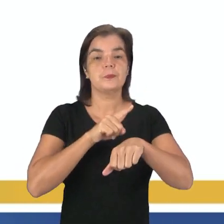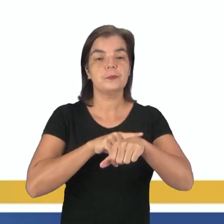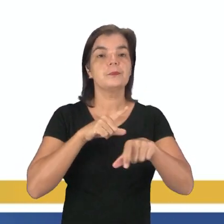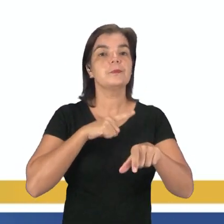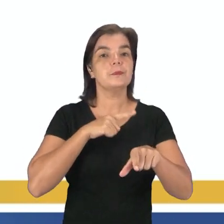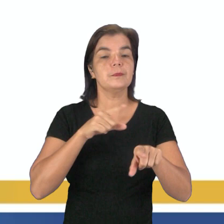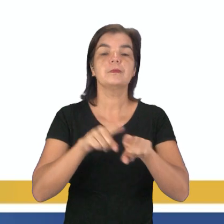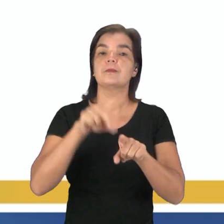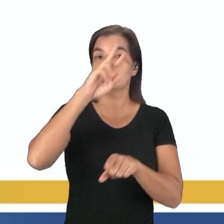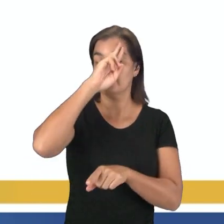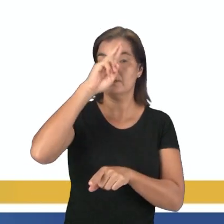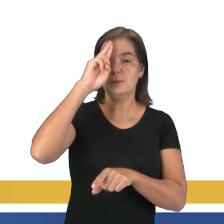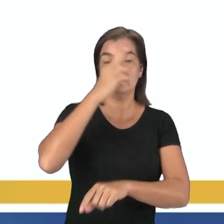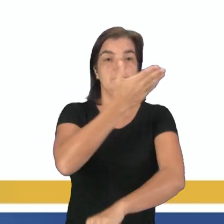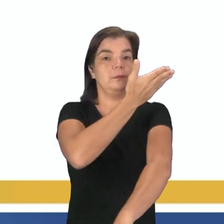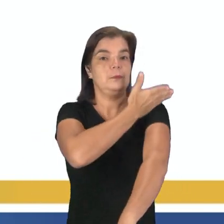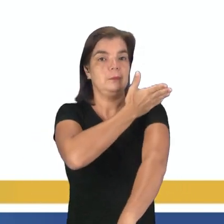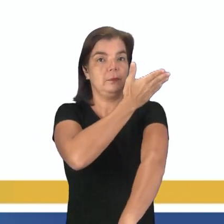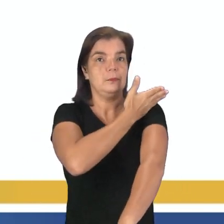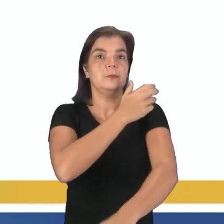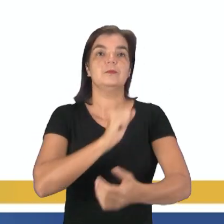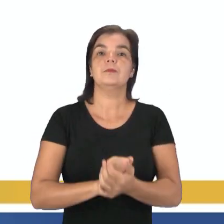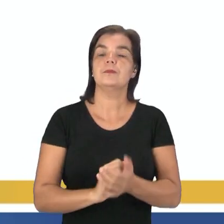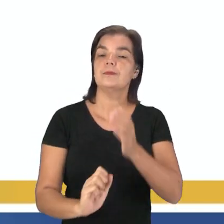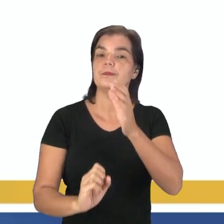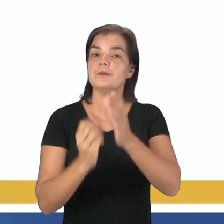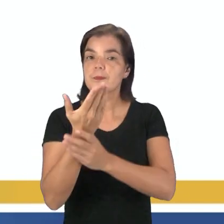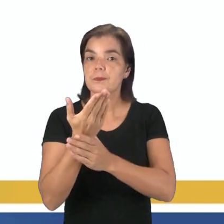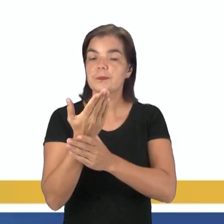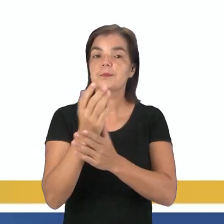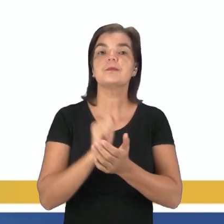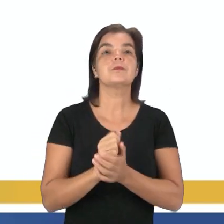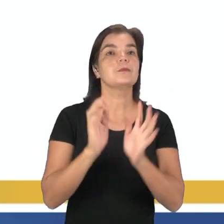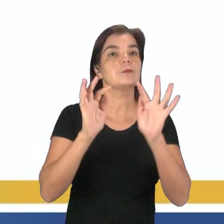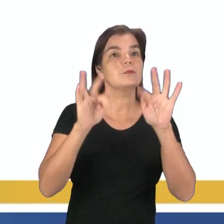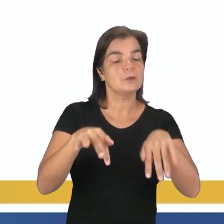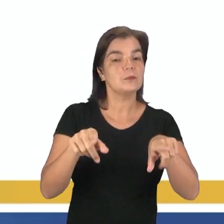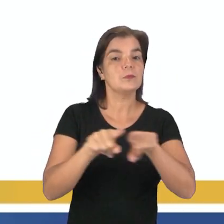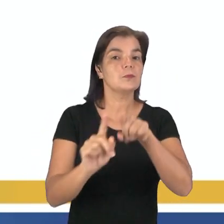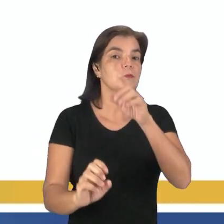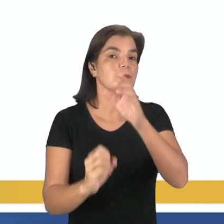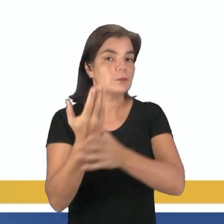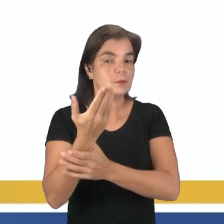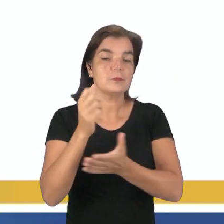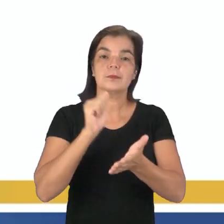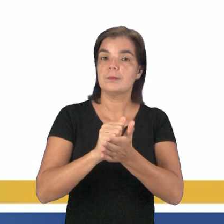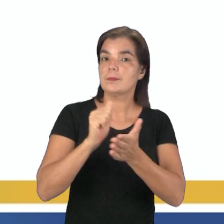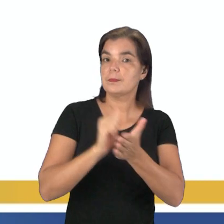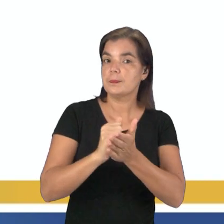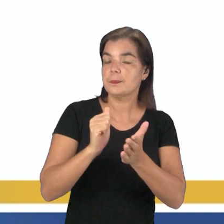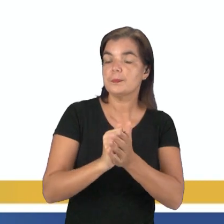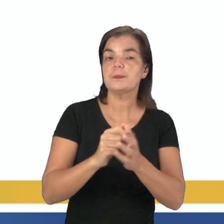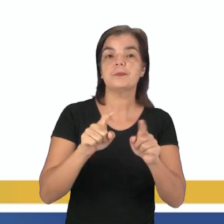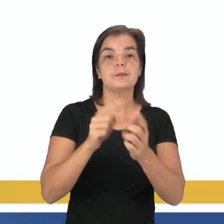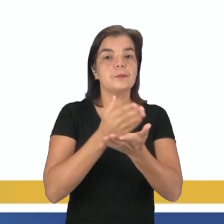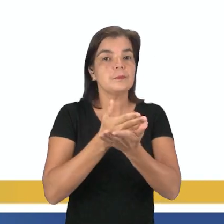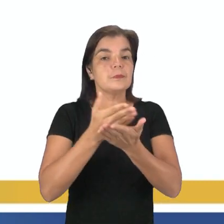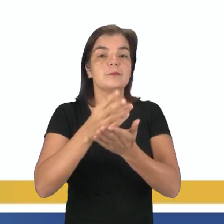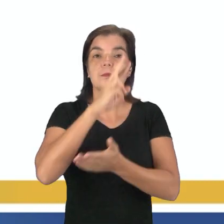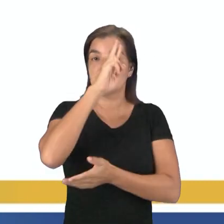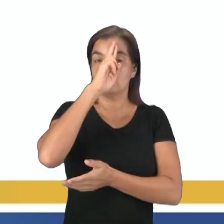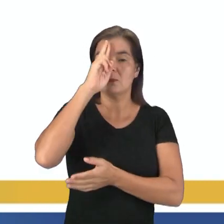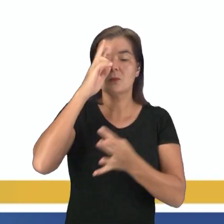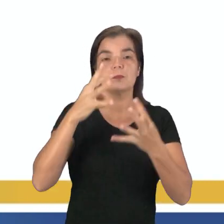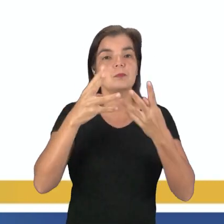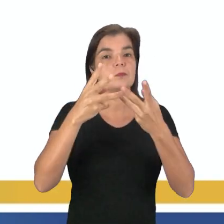Tem a divisão da história, a pré-história, que marca o fim da pré-história, é o surgimento da escrita, e aí tem início a história,